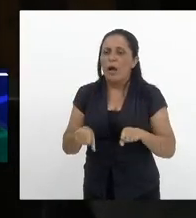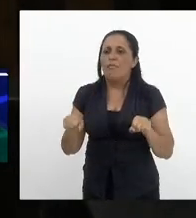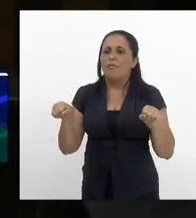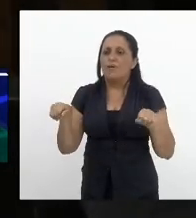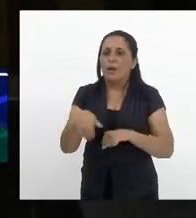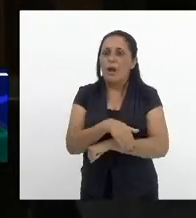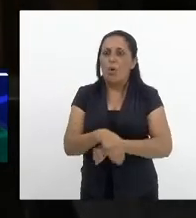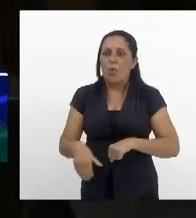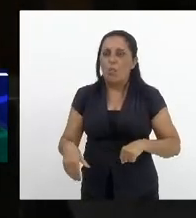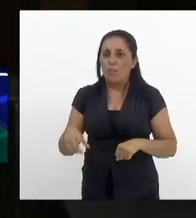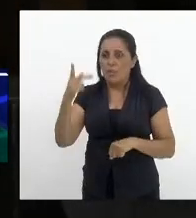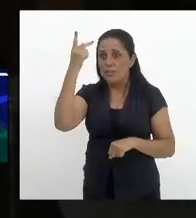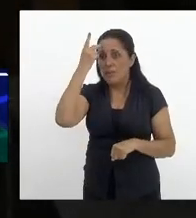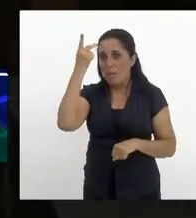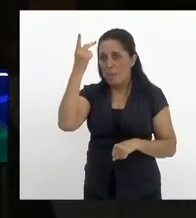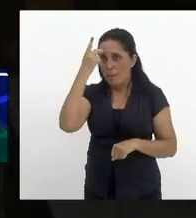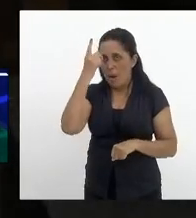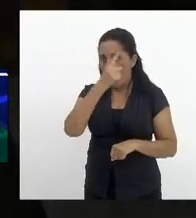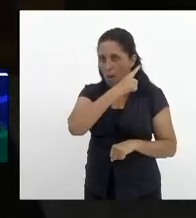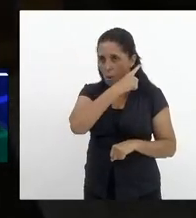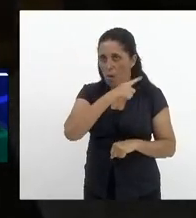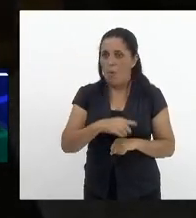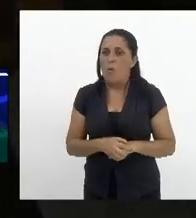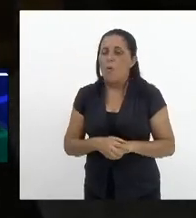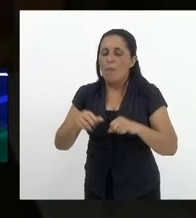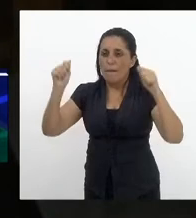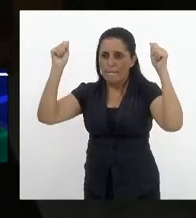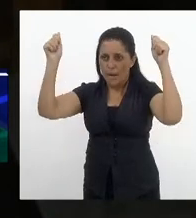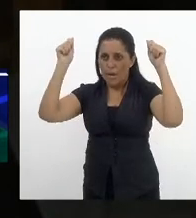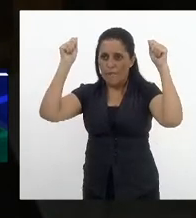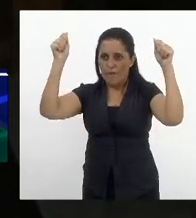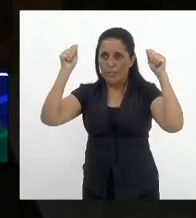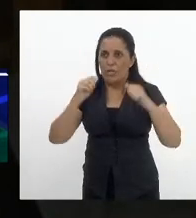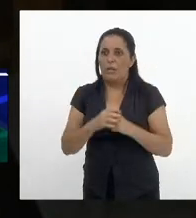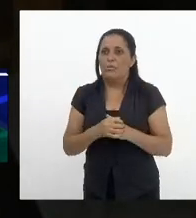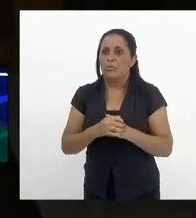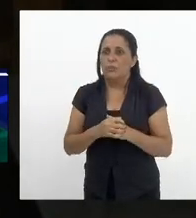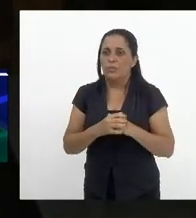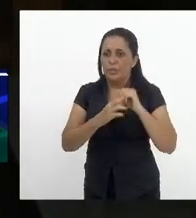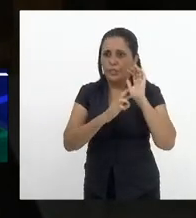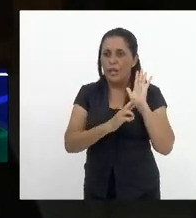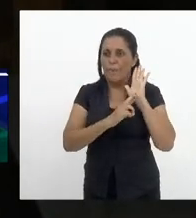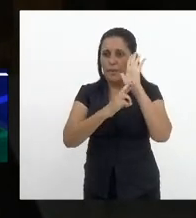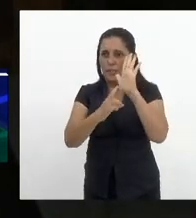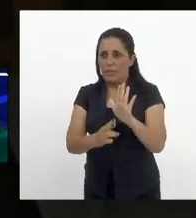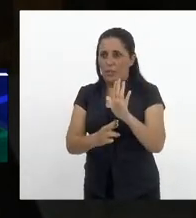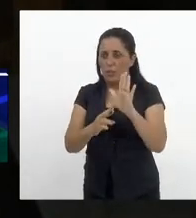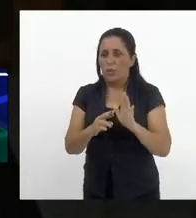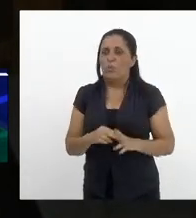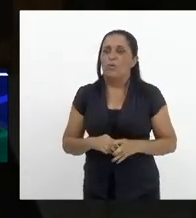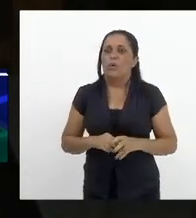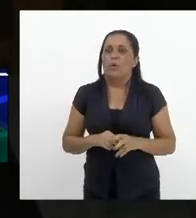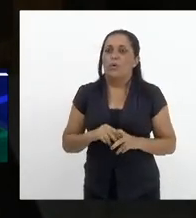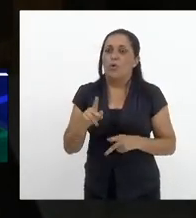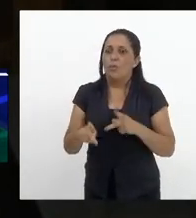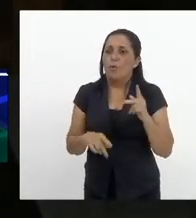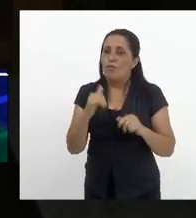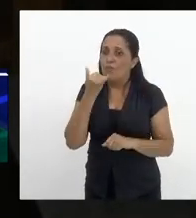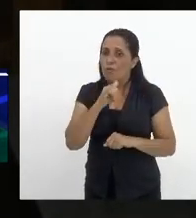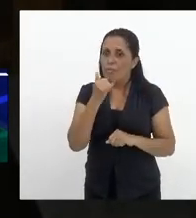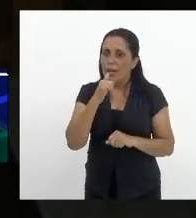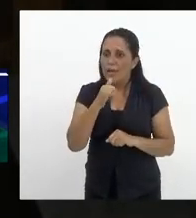na Avenida Paulista, lá manifestando e representando o povo fluminense.